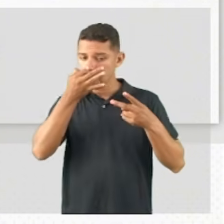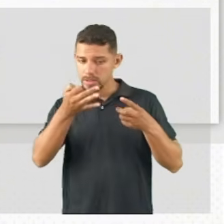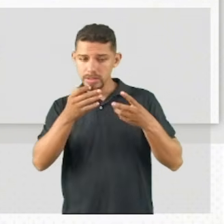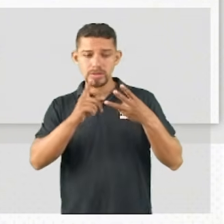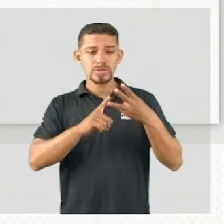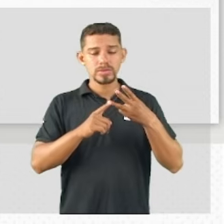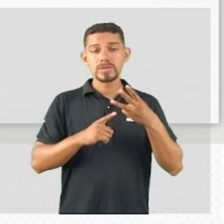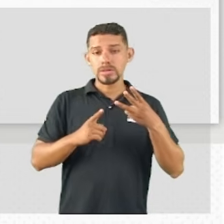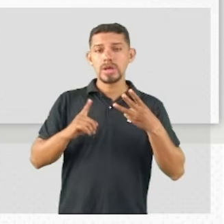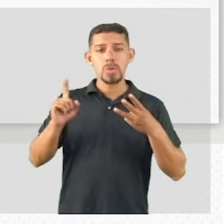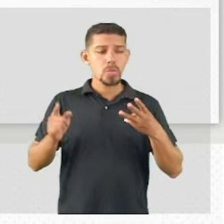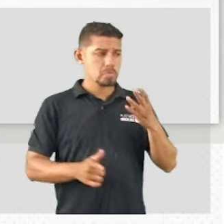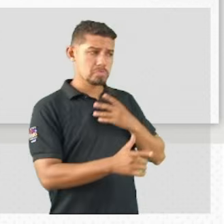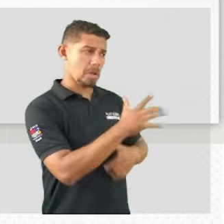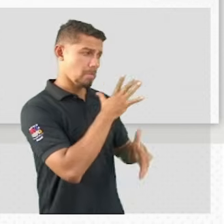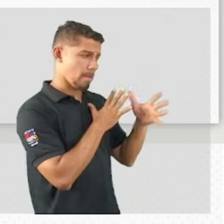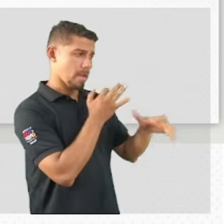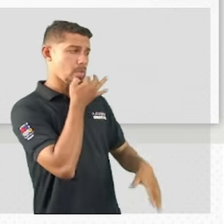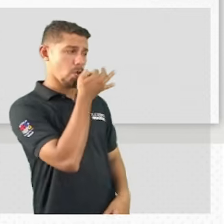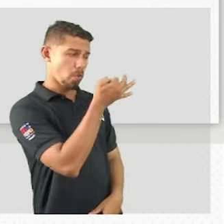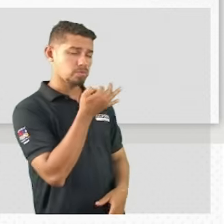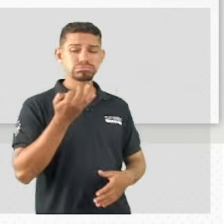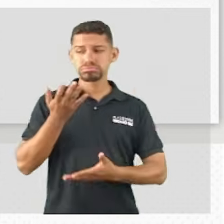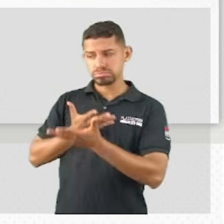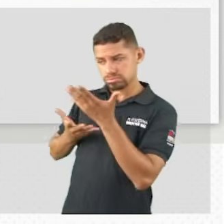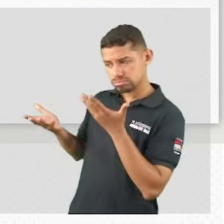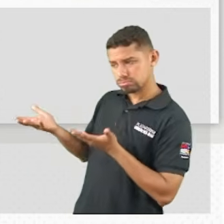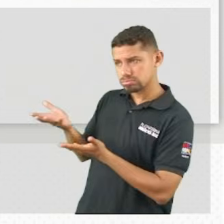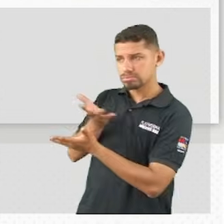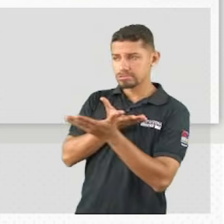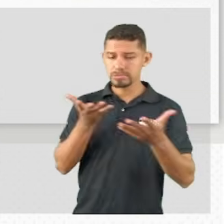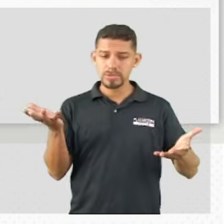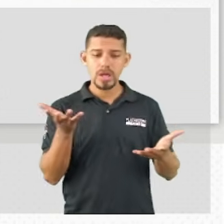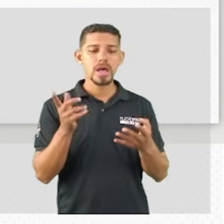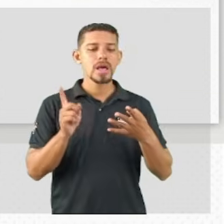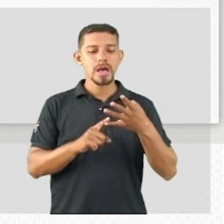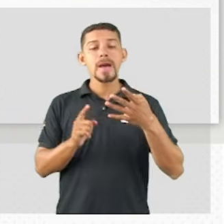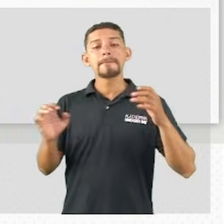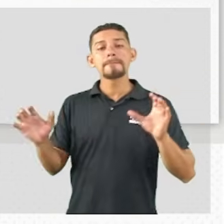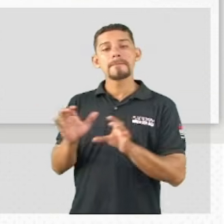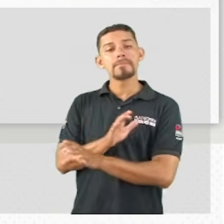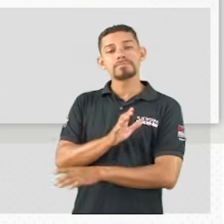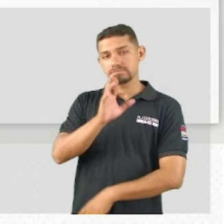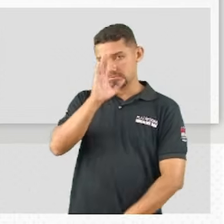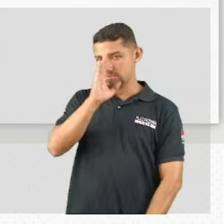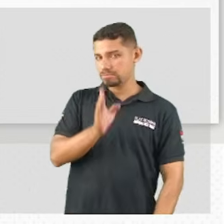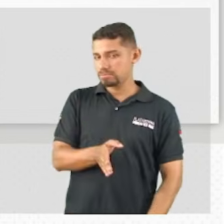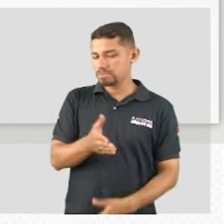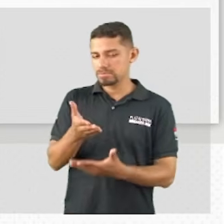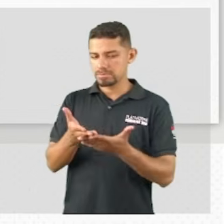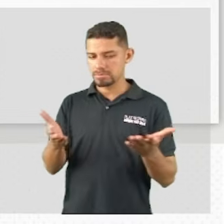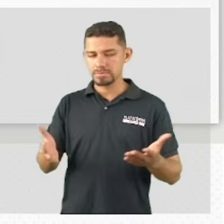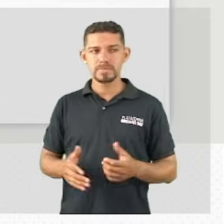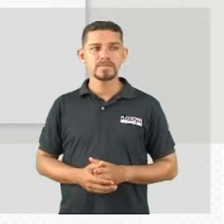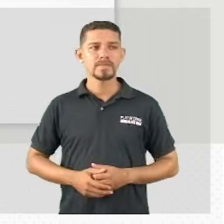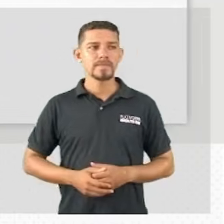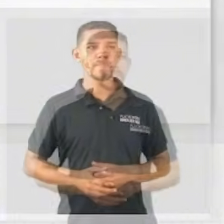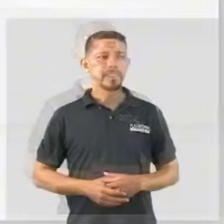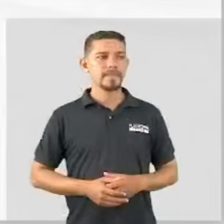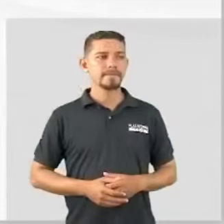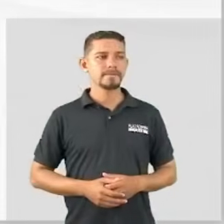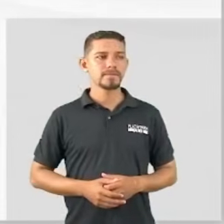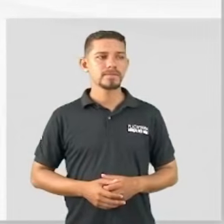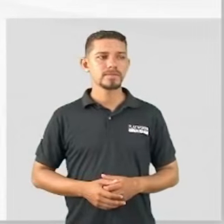argumentação, refutação, conclusão e posicionamento final, né? Como estrutura geral desse